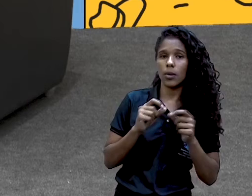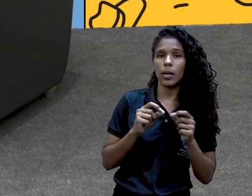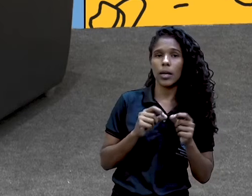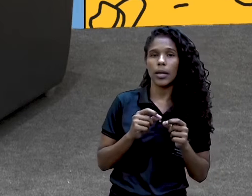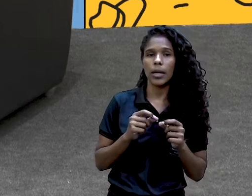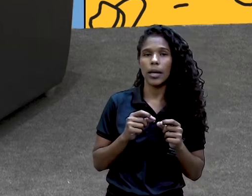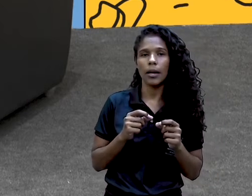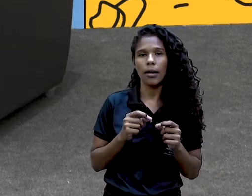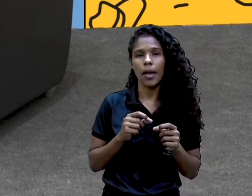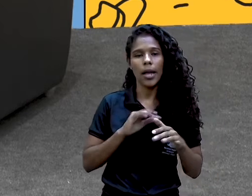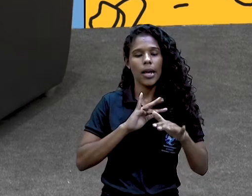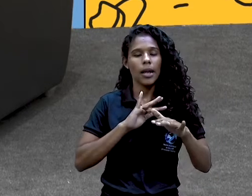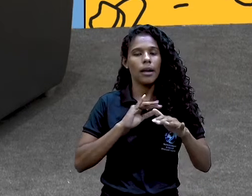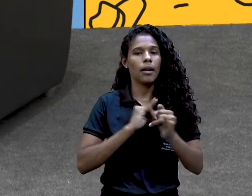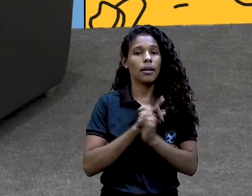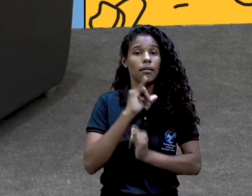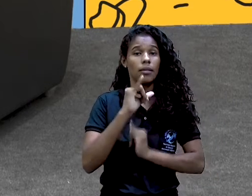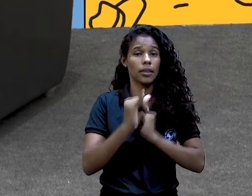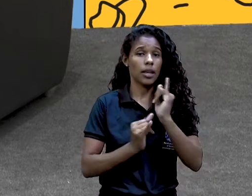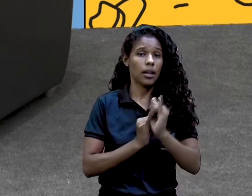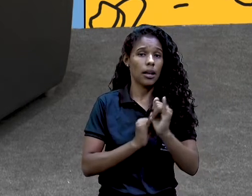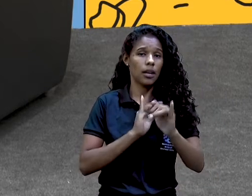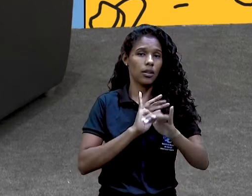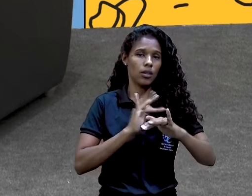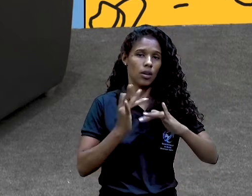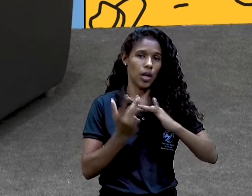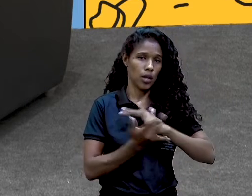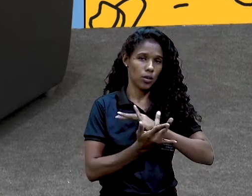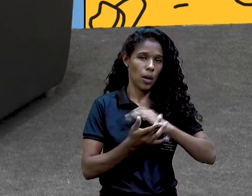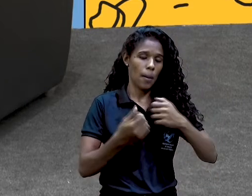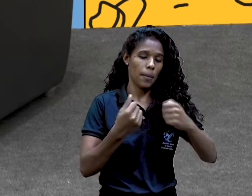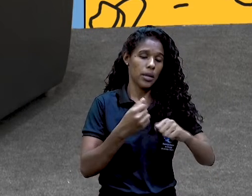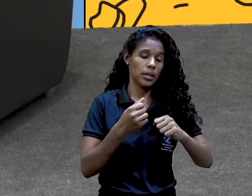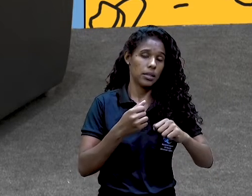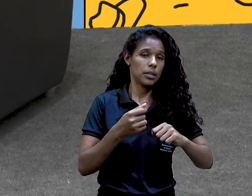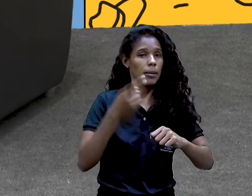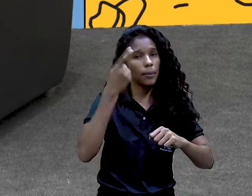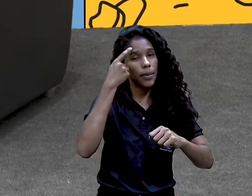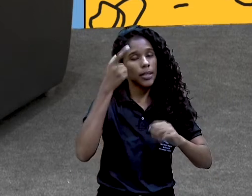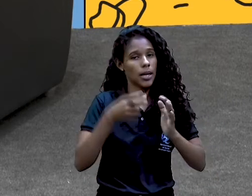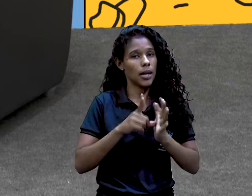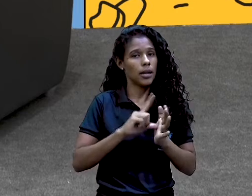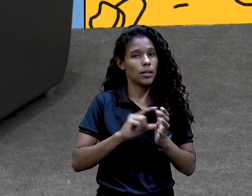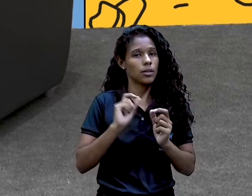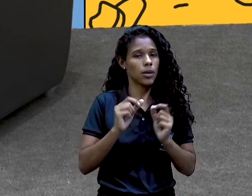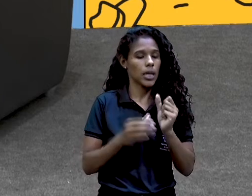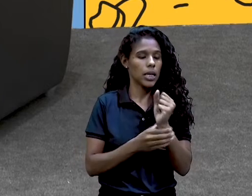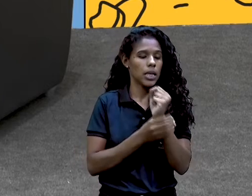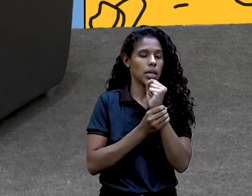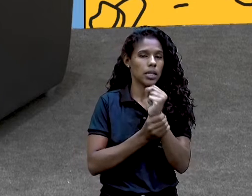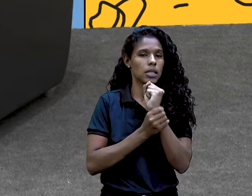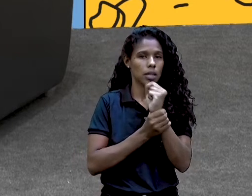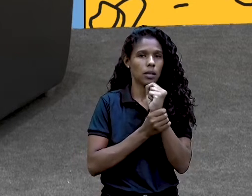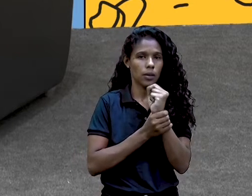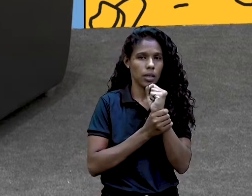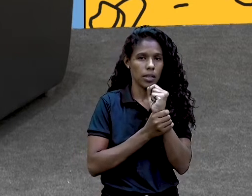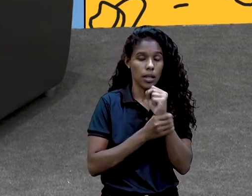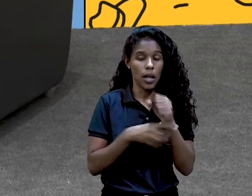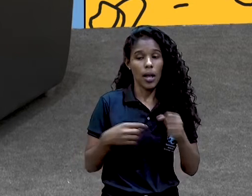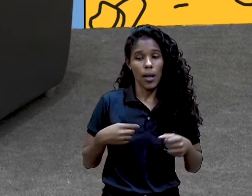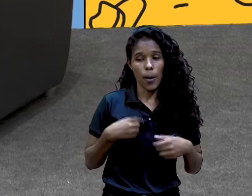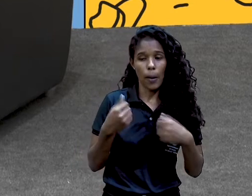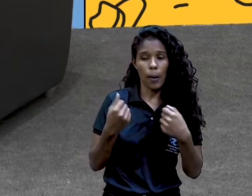segurança. Segurança que eu falo assim, meus negócios têm que estar seguros. Eu tenho que atender o meu cliente de